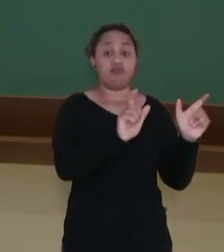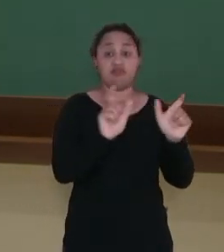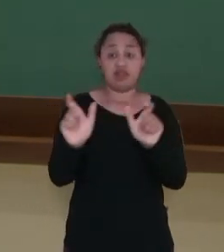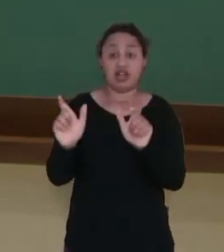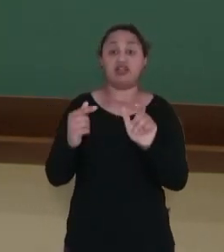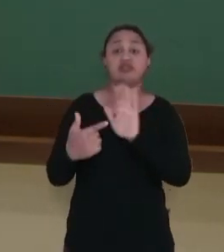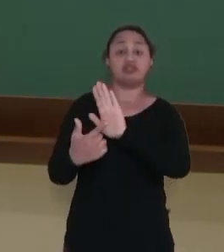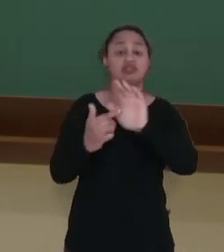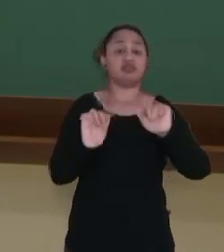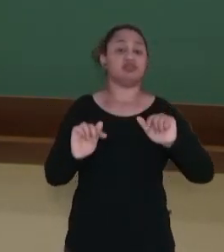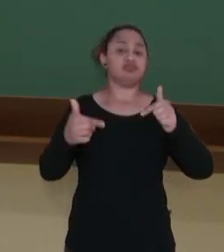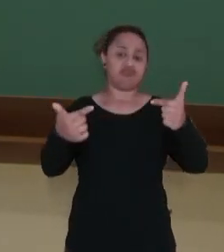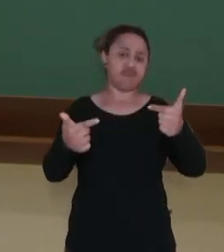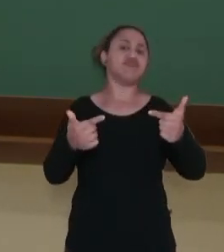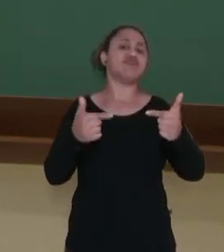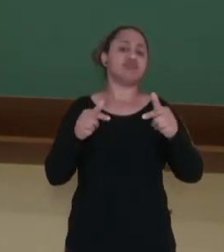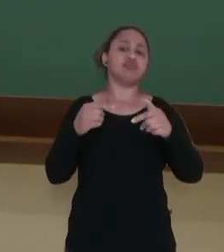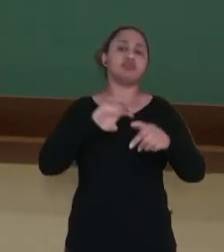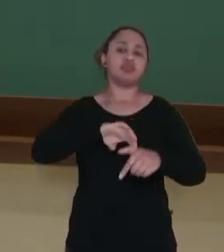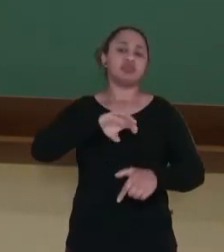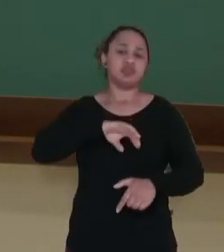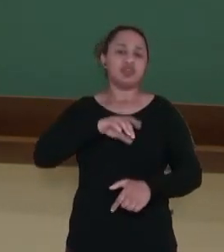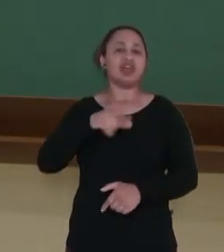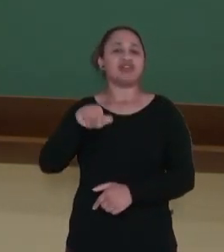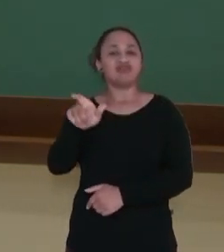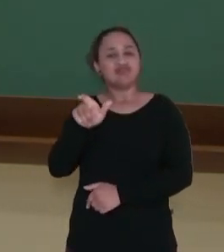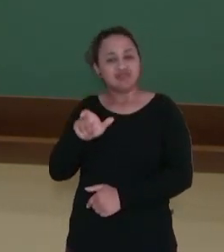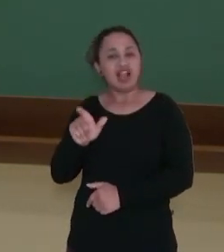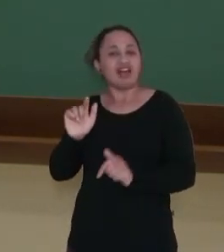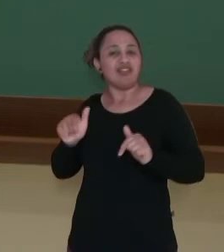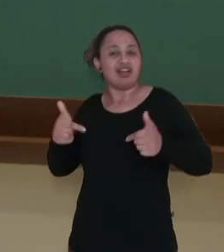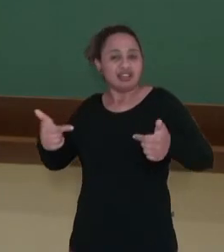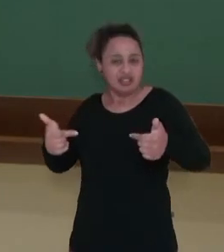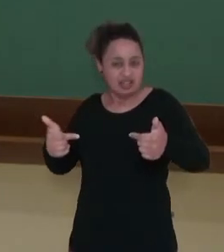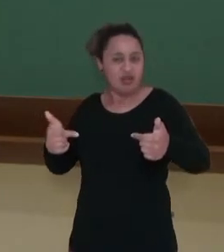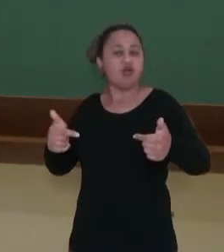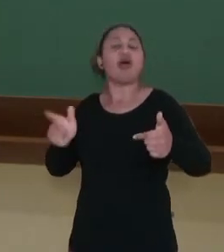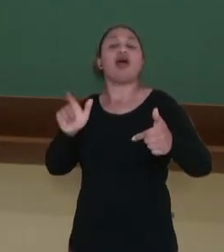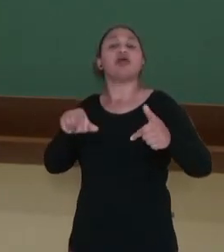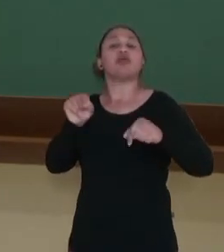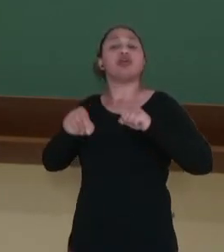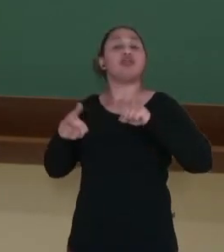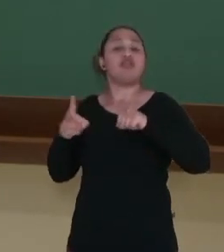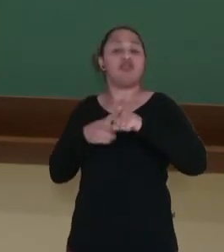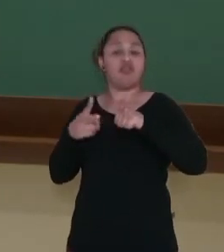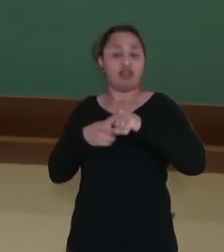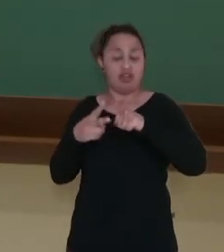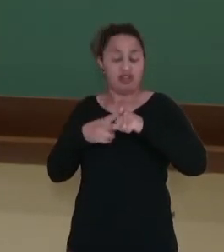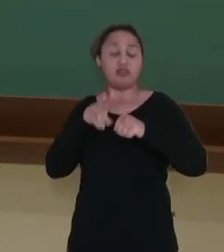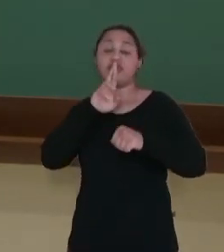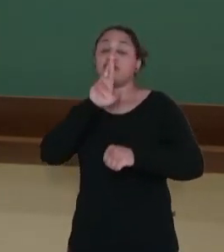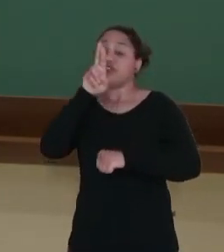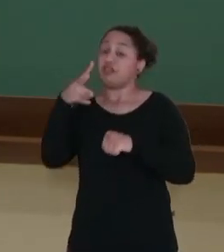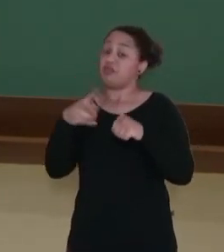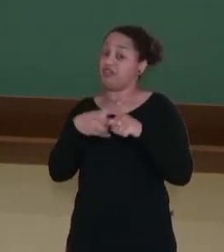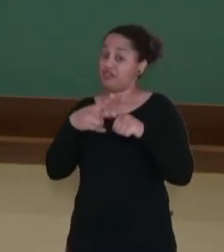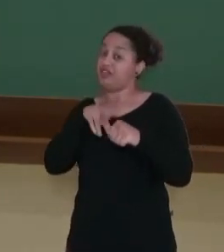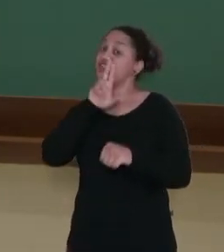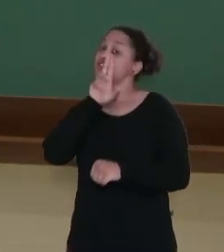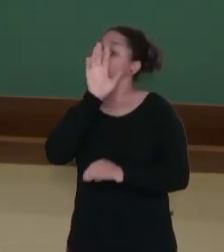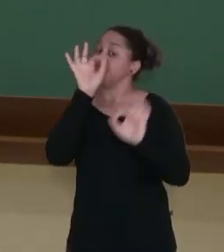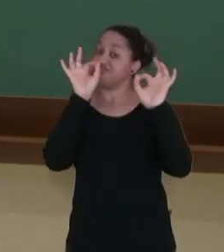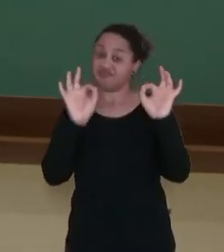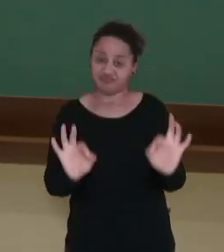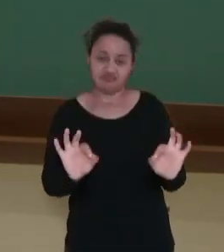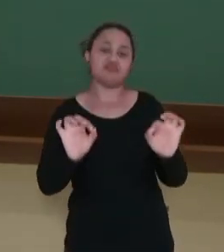língua portuguesa, essas palavras são chamadas de verbos. Então, quem colocou ali verbos, acertou. Então,